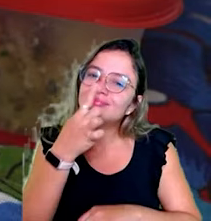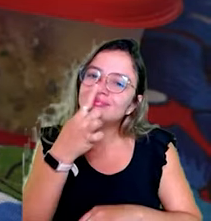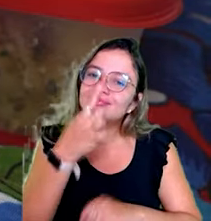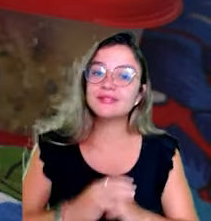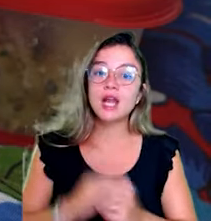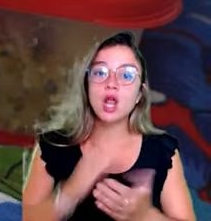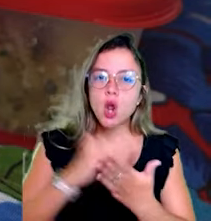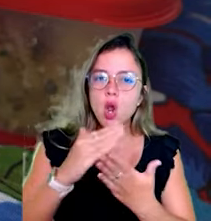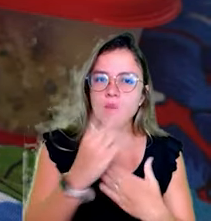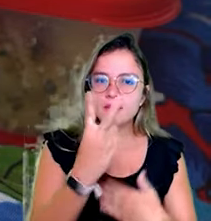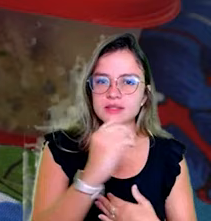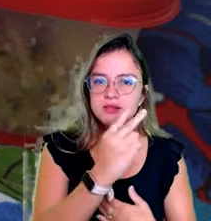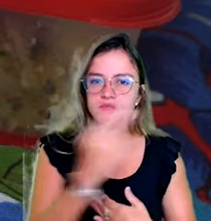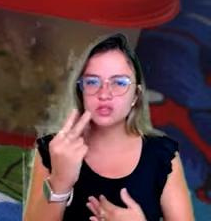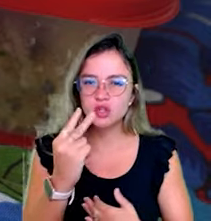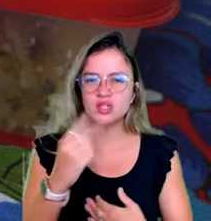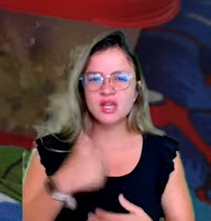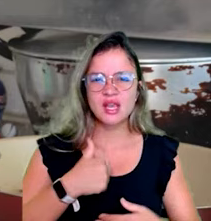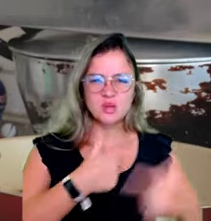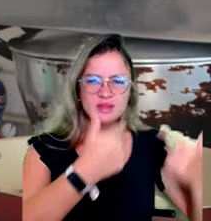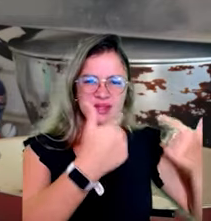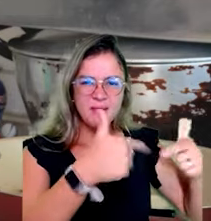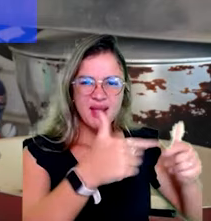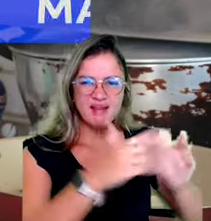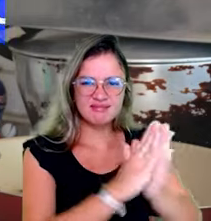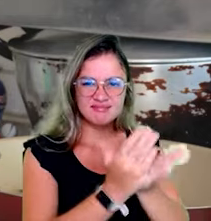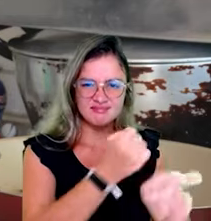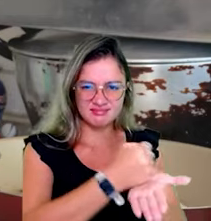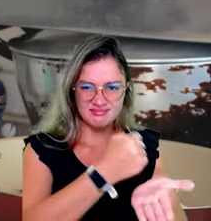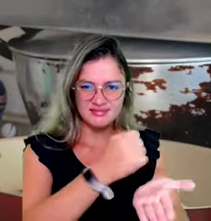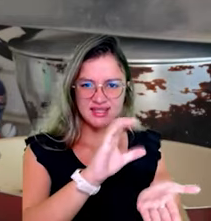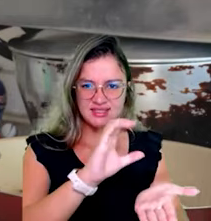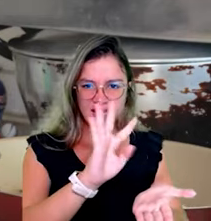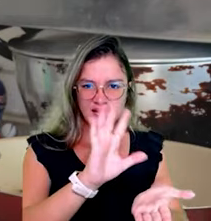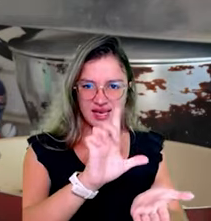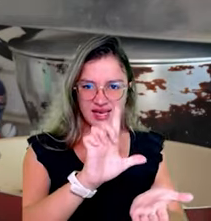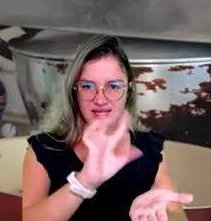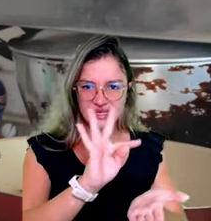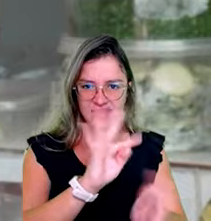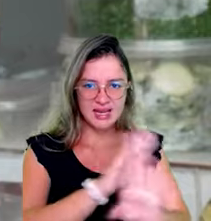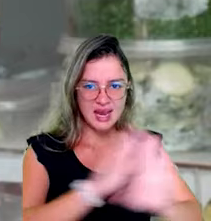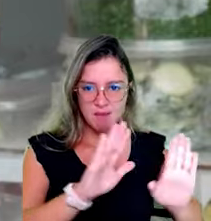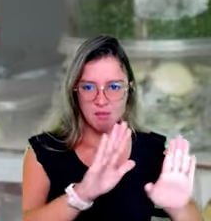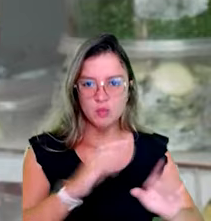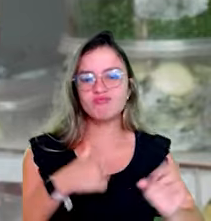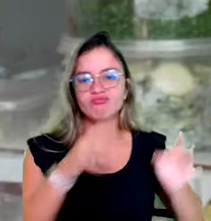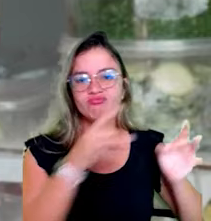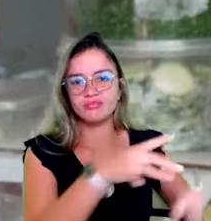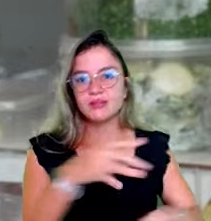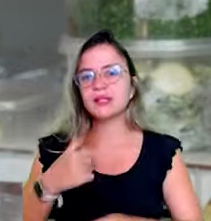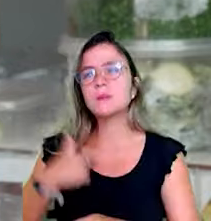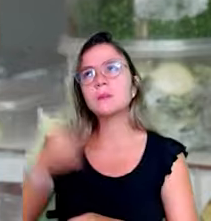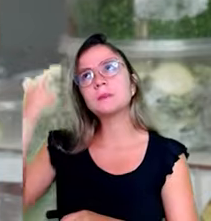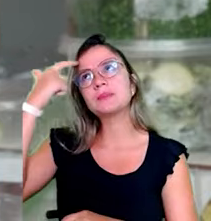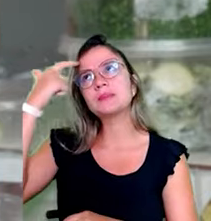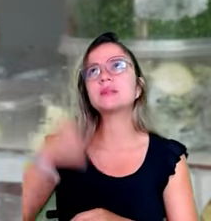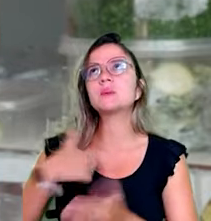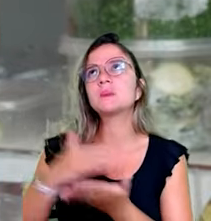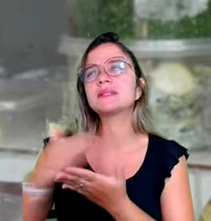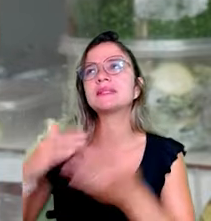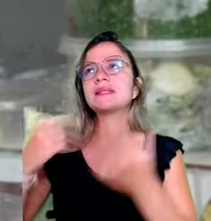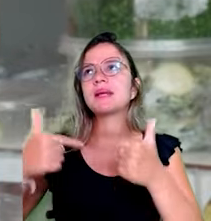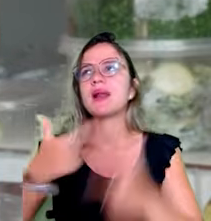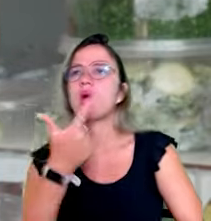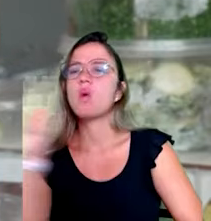depois que eu saí do CLT, aí eu já estava com a ideia, já projetei, já comecei. Se eu não for agora, eu não vou mais, porque a gente